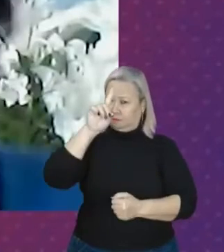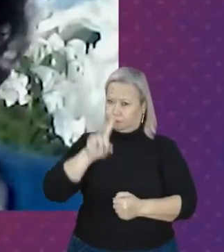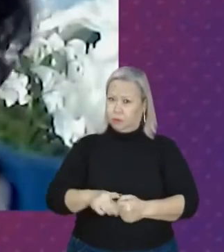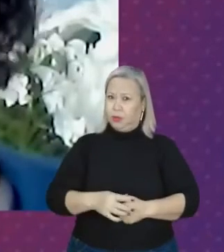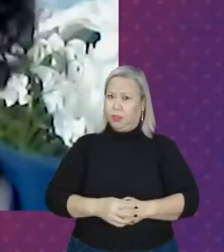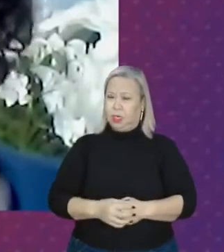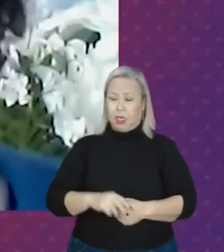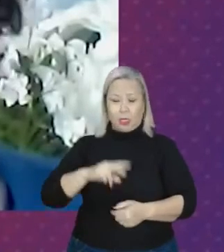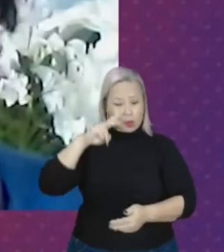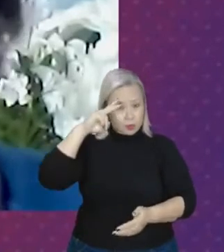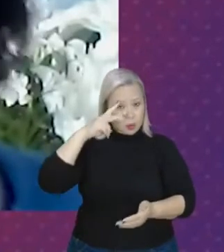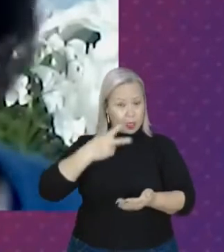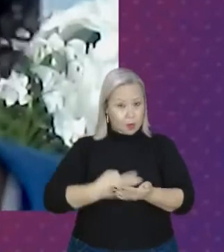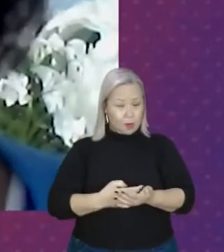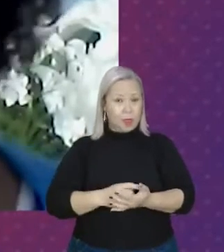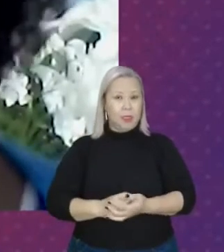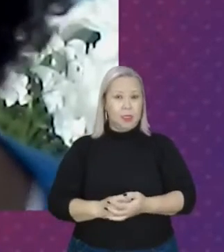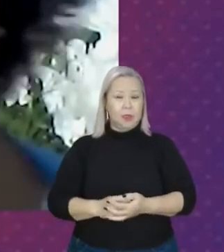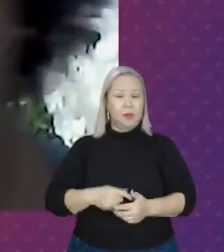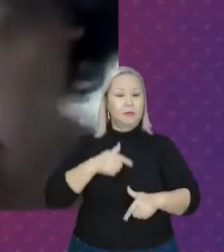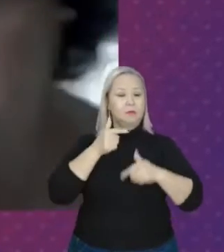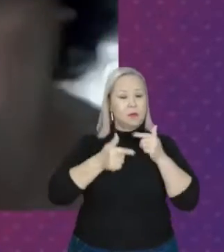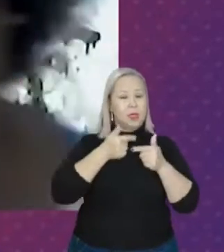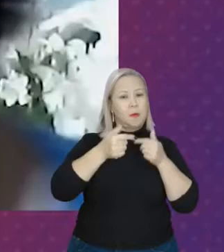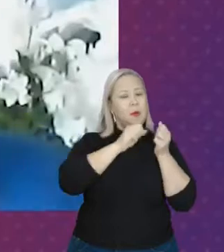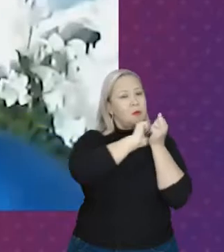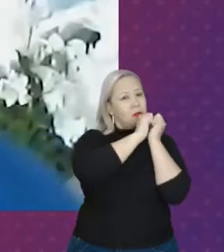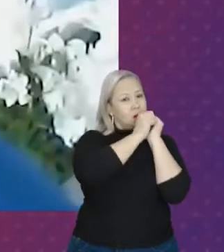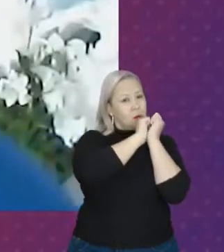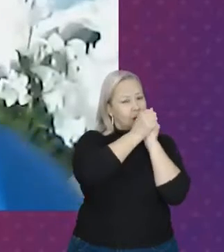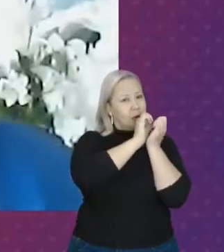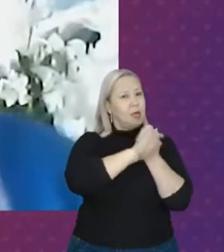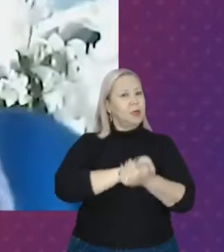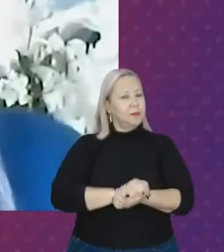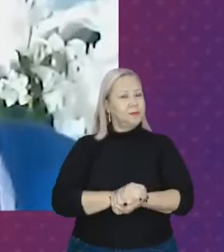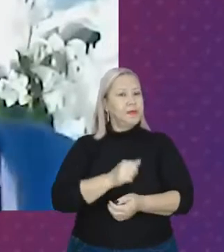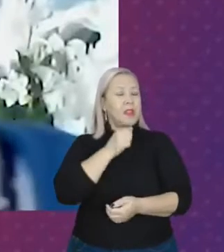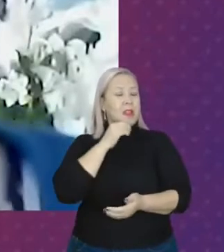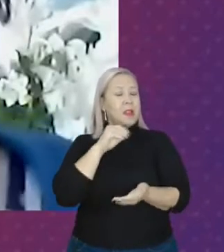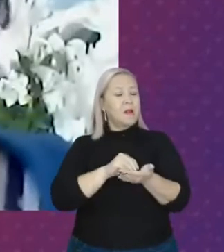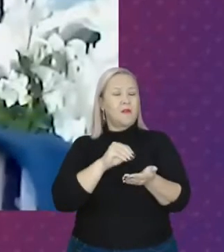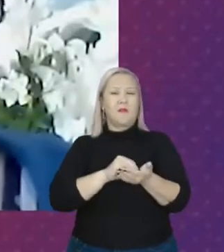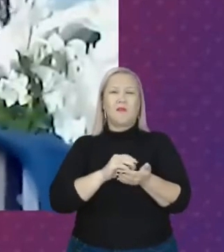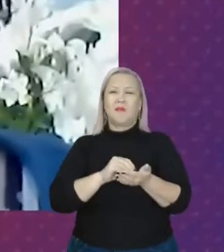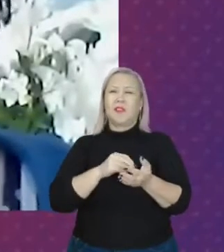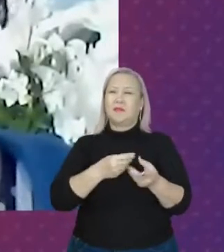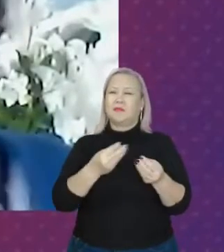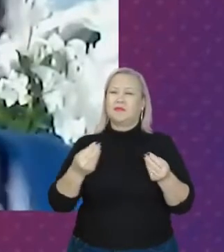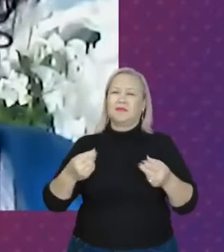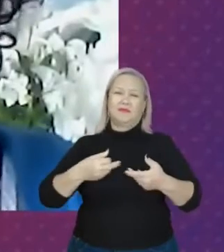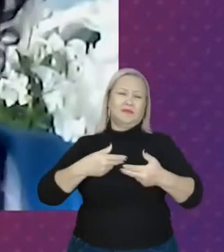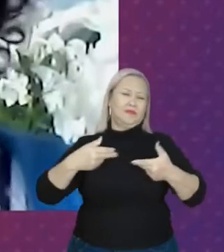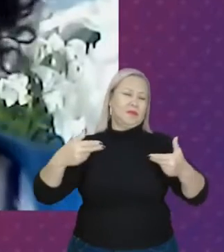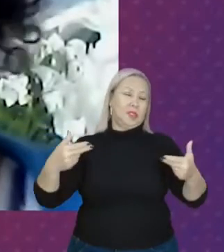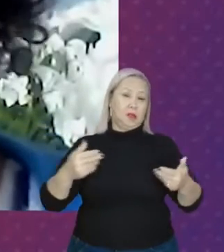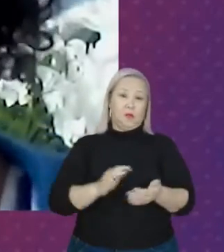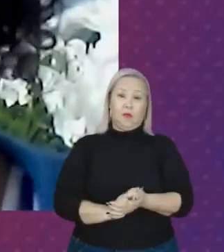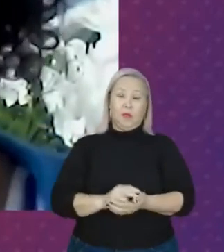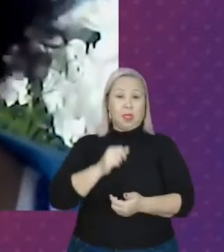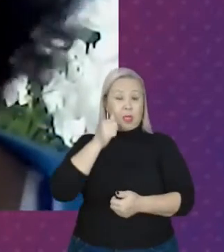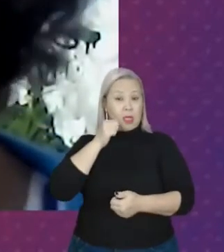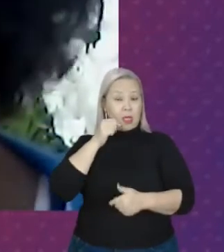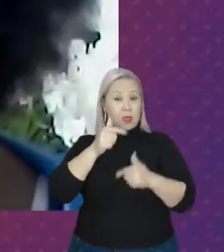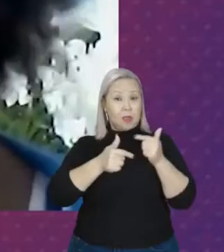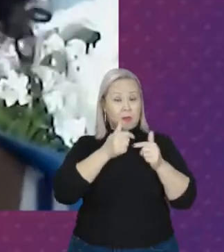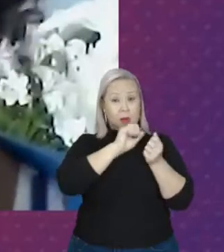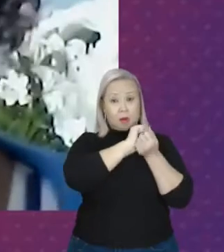o reconhecimento da trabalhadora doméstica, ainda faltava muita coisa, né? Ela precisava